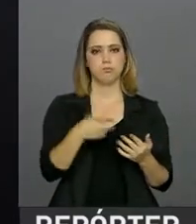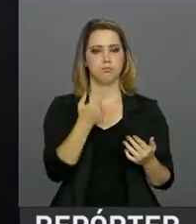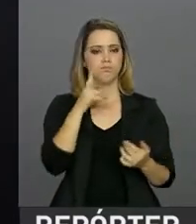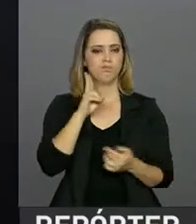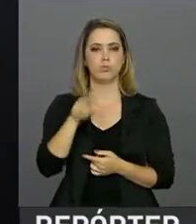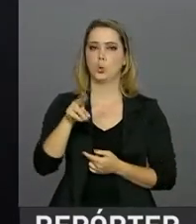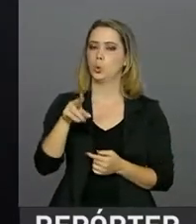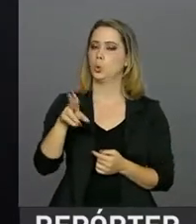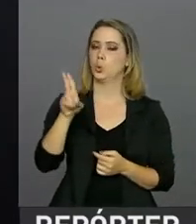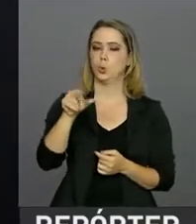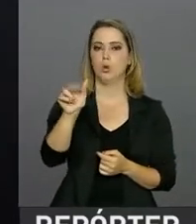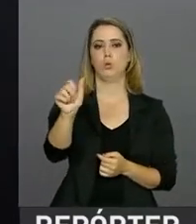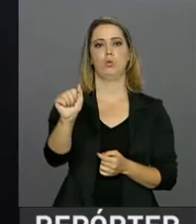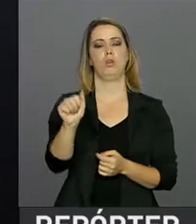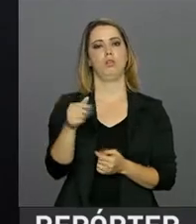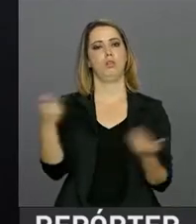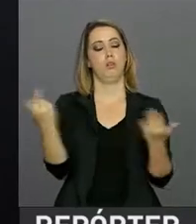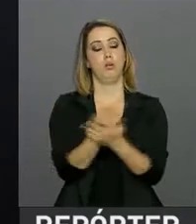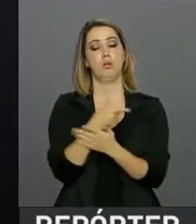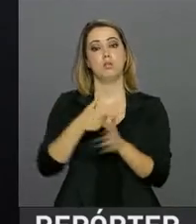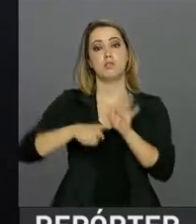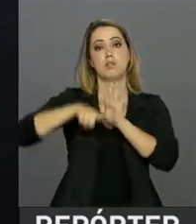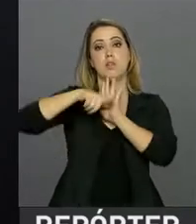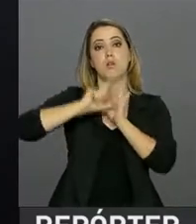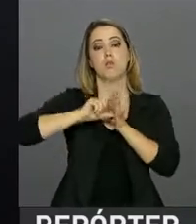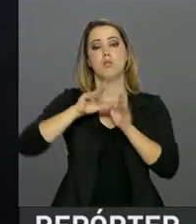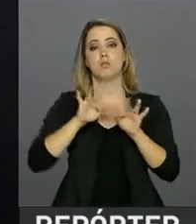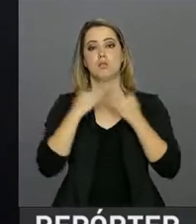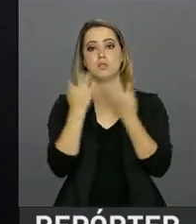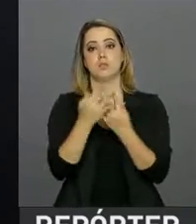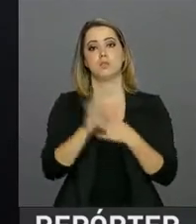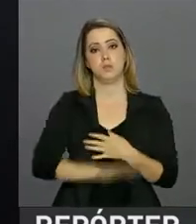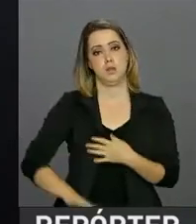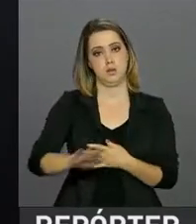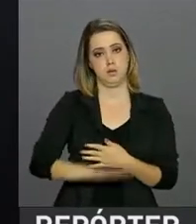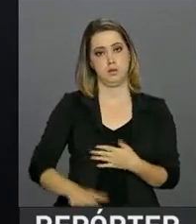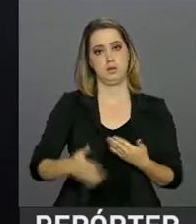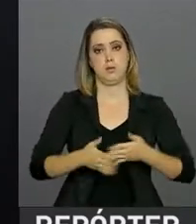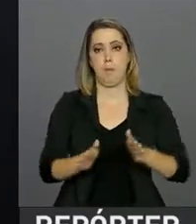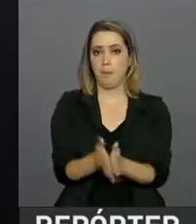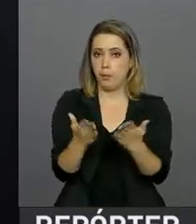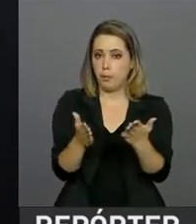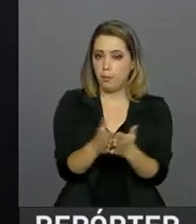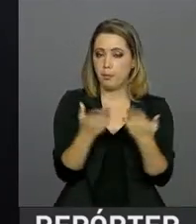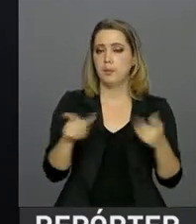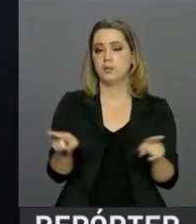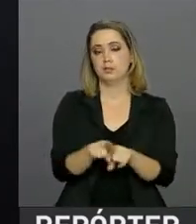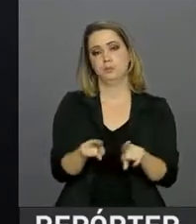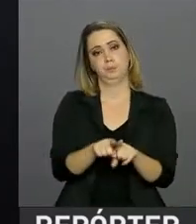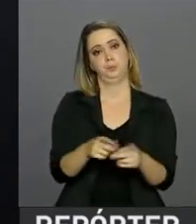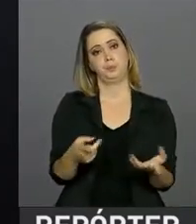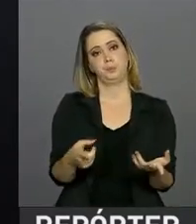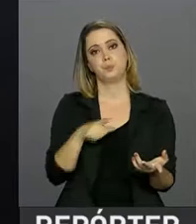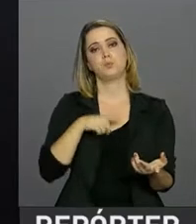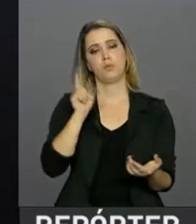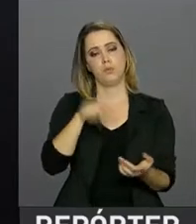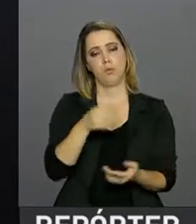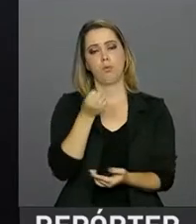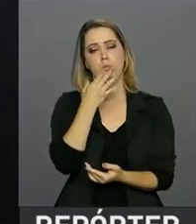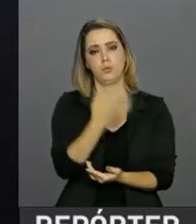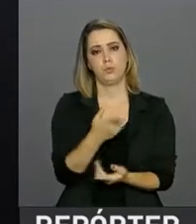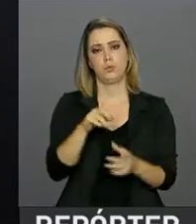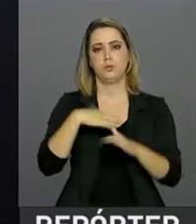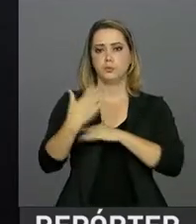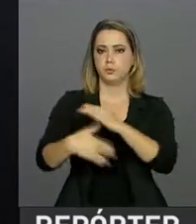foi tentada no Brasil de acompanhamento das famílias mais pobres e das crianças das famílias mais pobres. Eu acredito que vai ter um impacto muito positivo